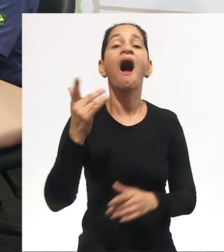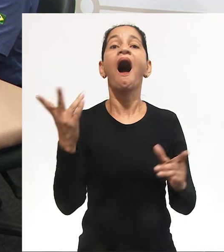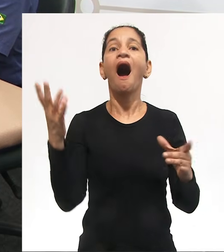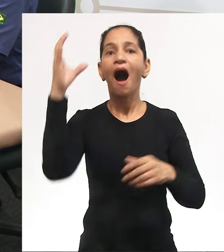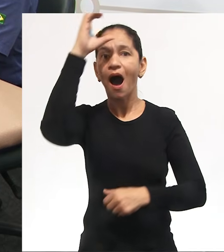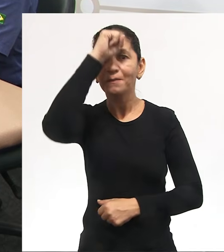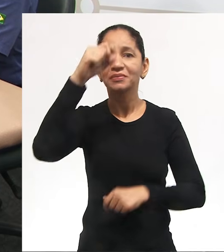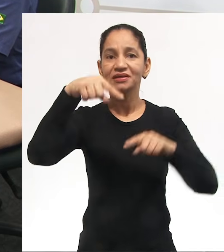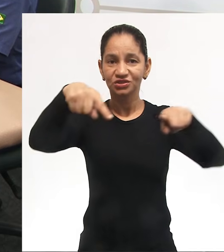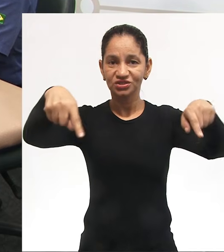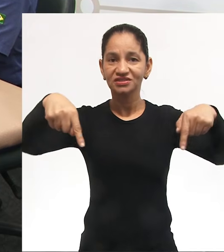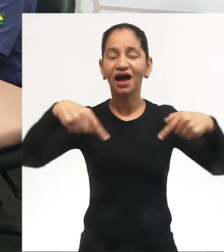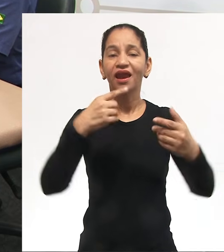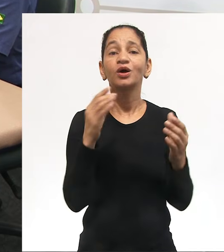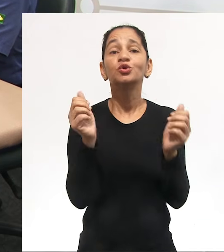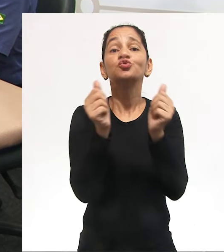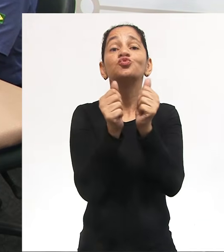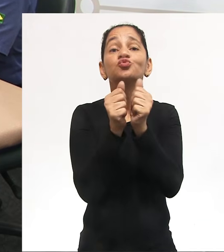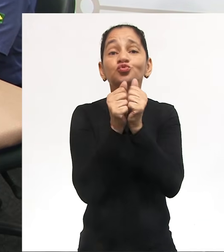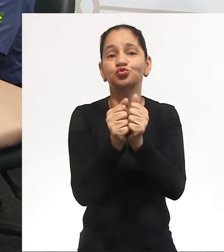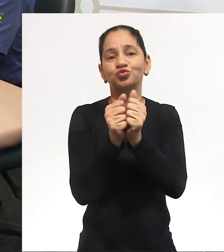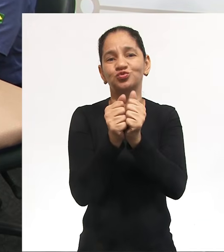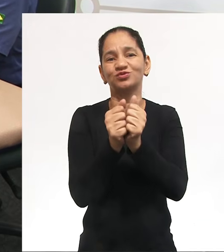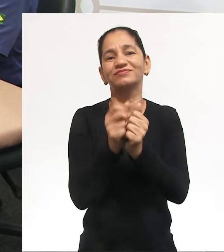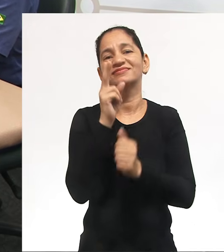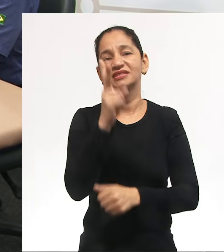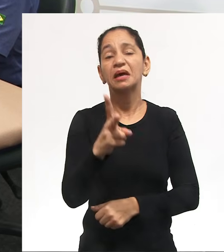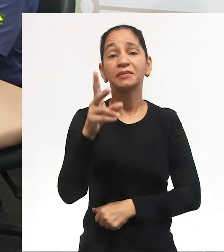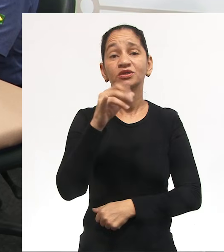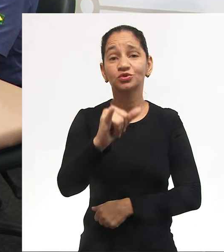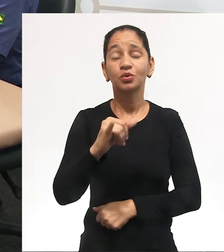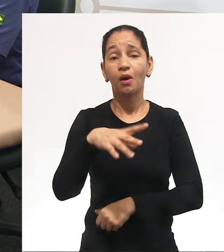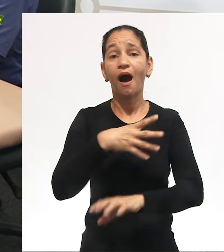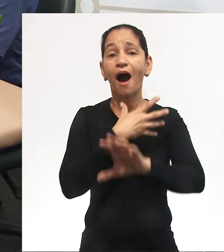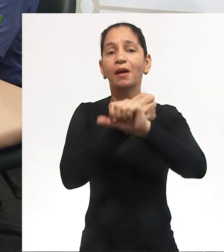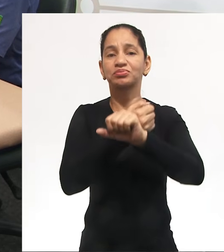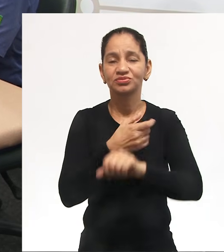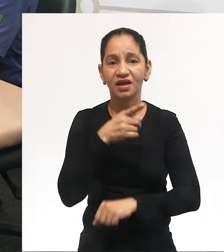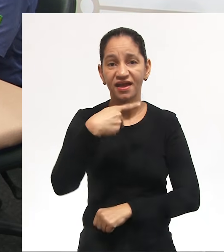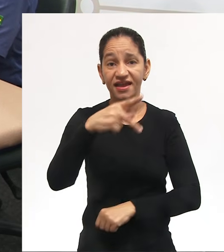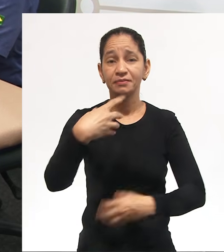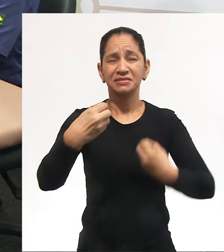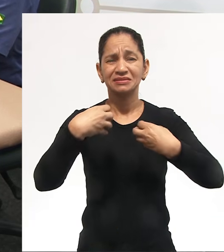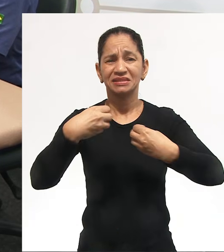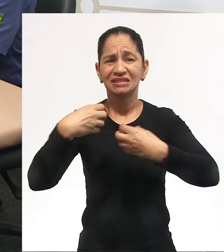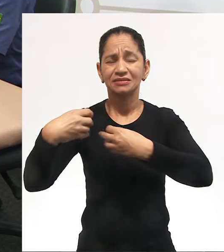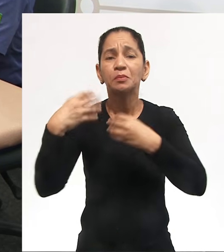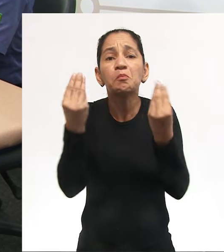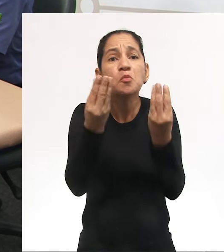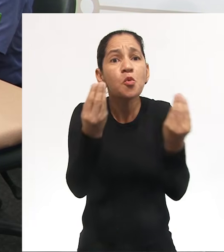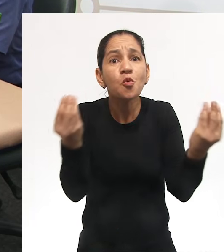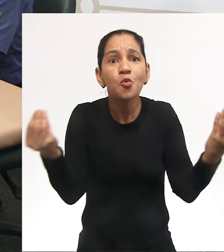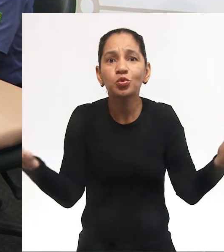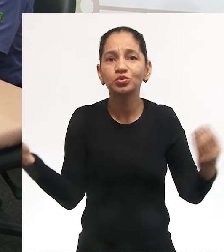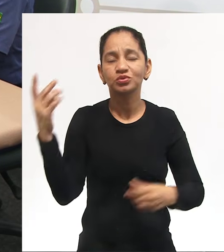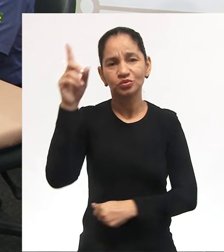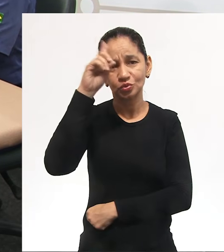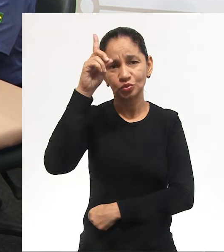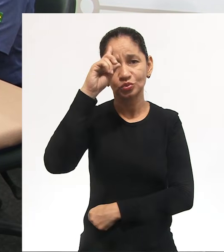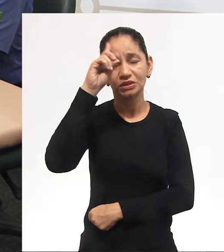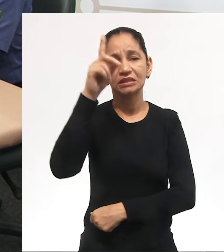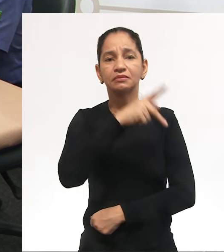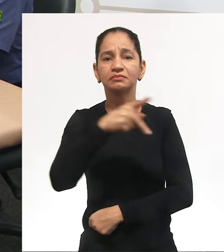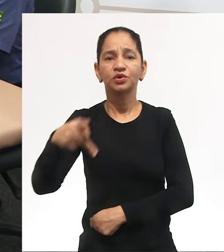aprende dentro de sala de aula com os alunos. Eu digo que eu sou aprendiz deles, eles que me ensinam muito